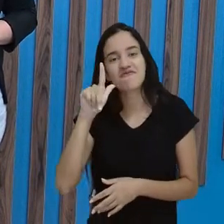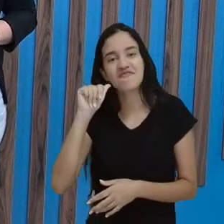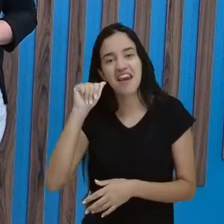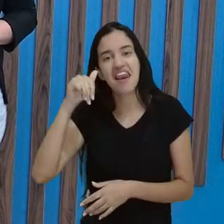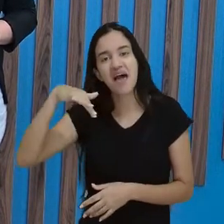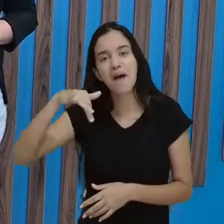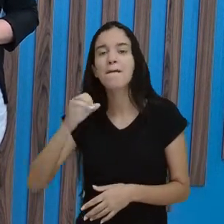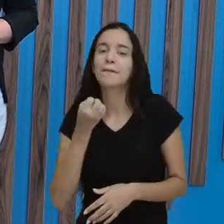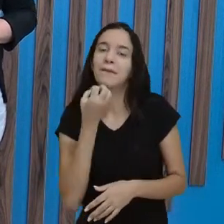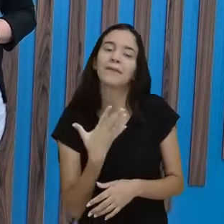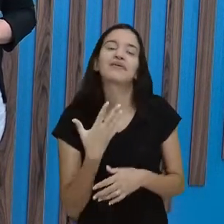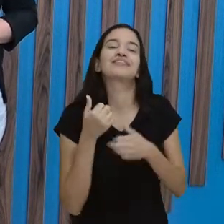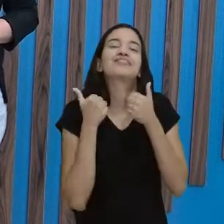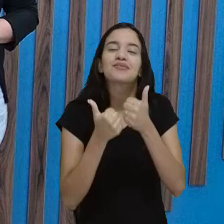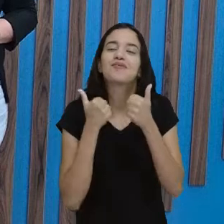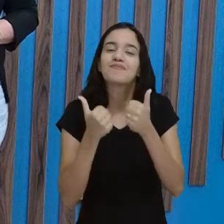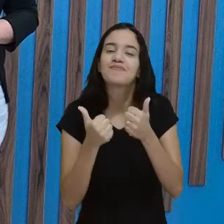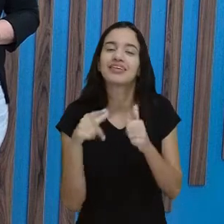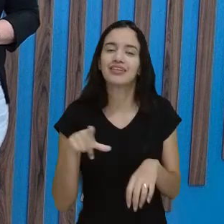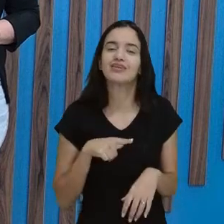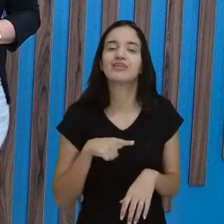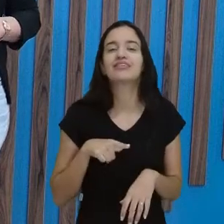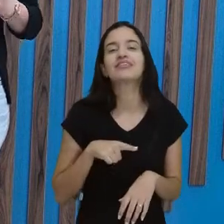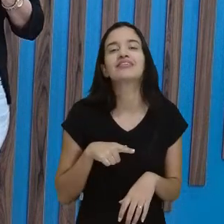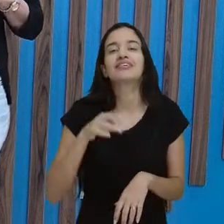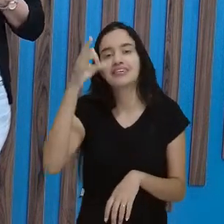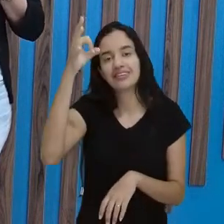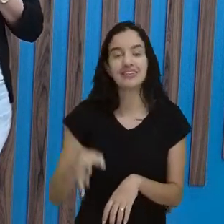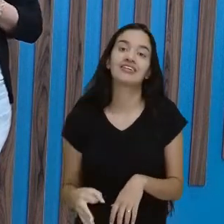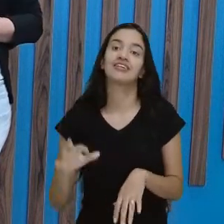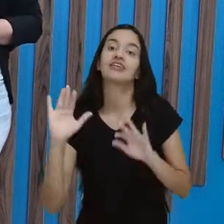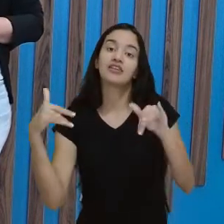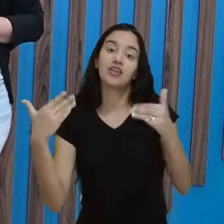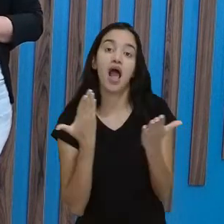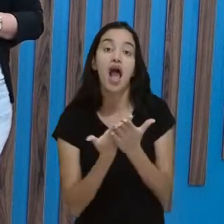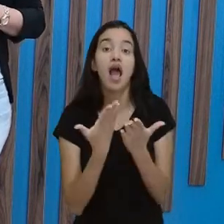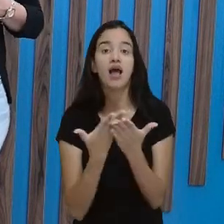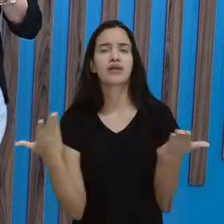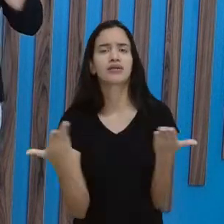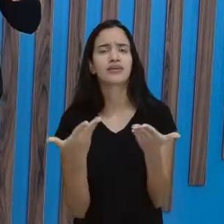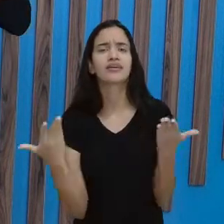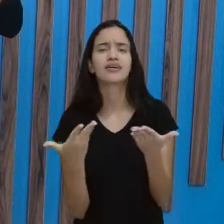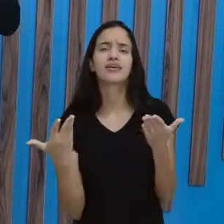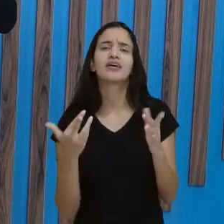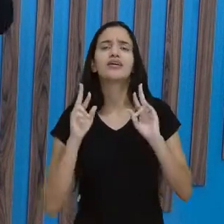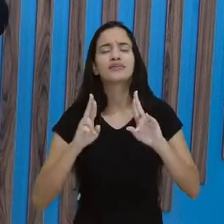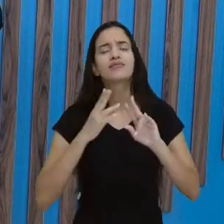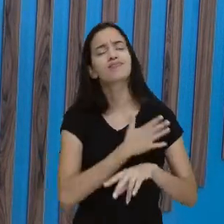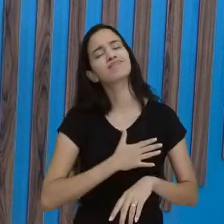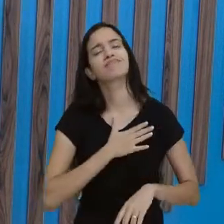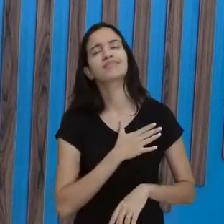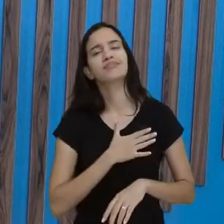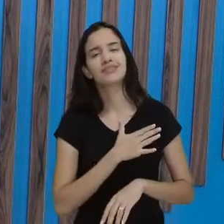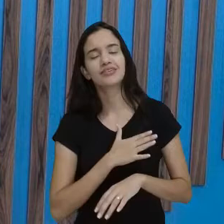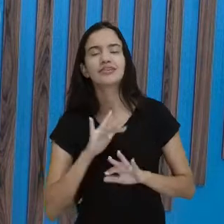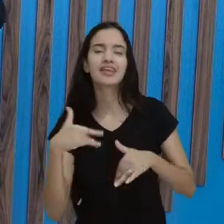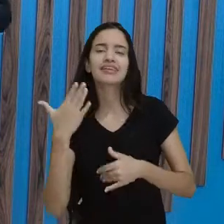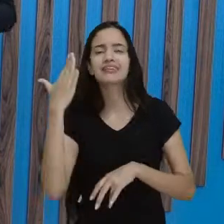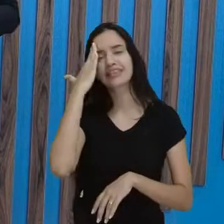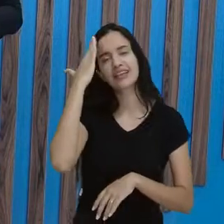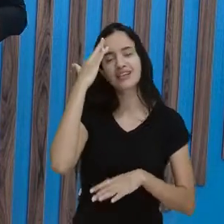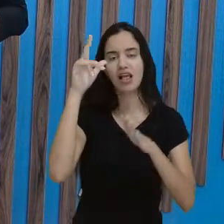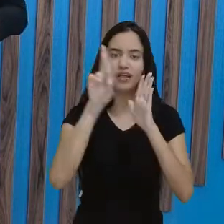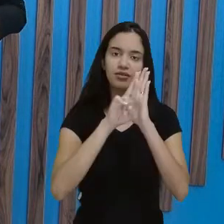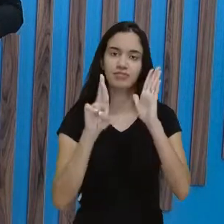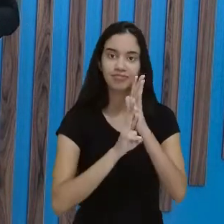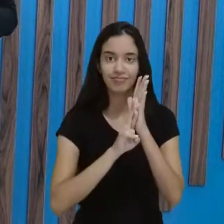Flamingo. Muito bem, tenho certeza que você acertou, Noala. Gente, essa foi a aula de hoje. Espero que vocês tenham entendido essas